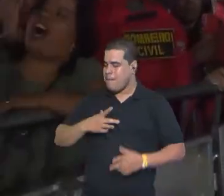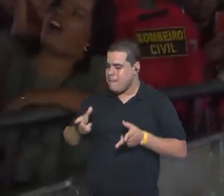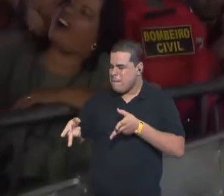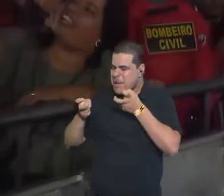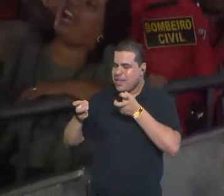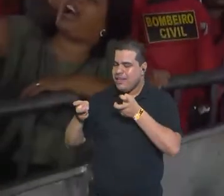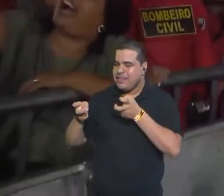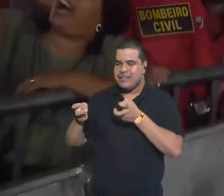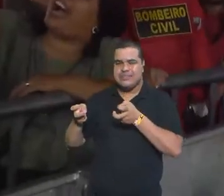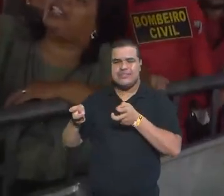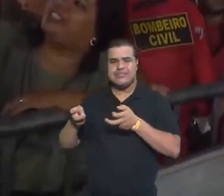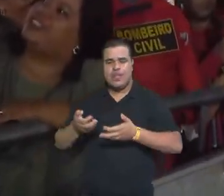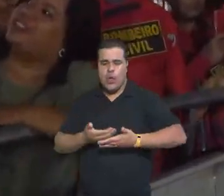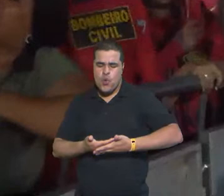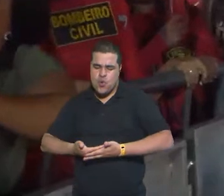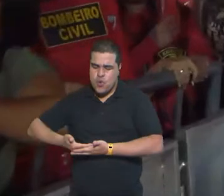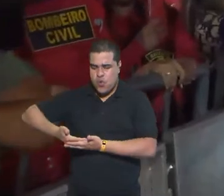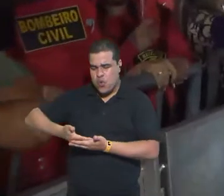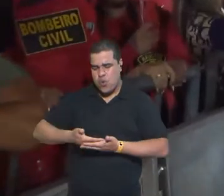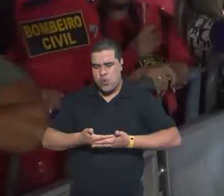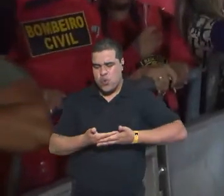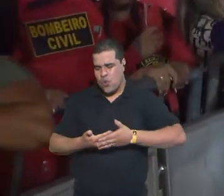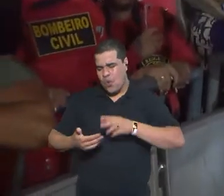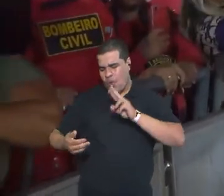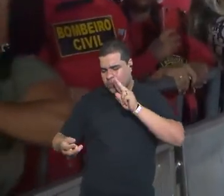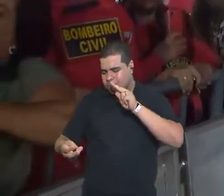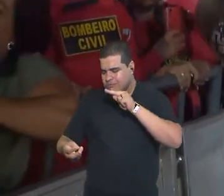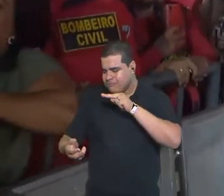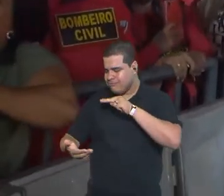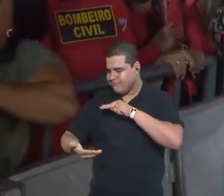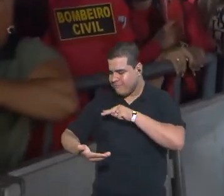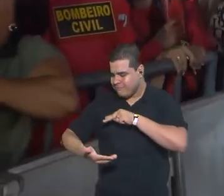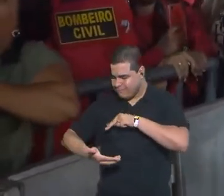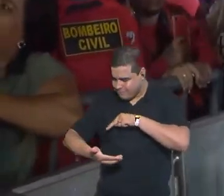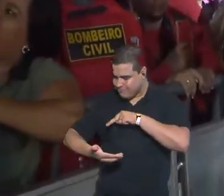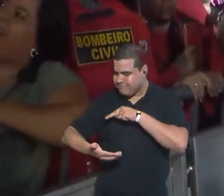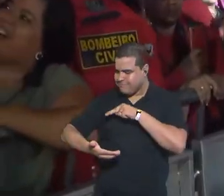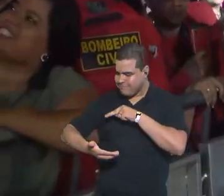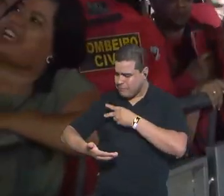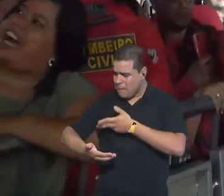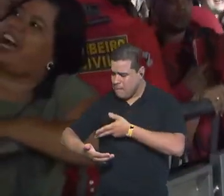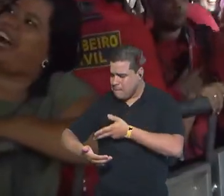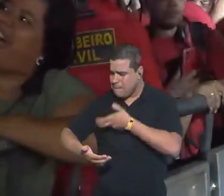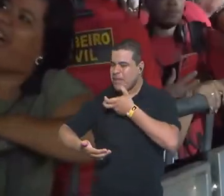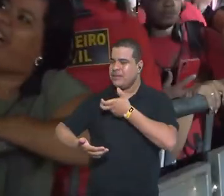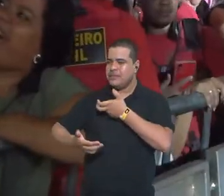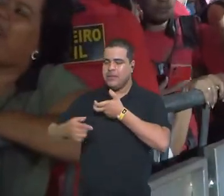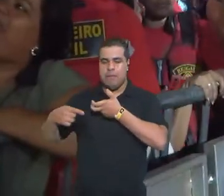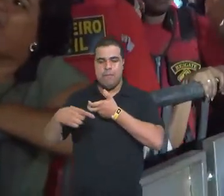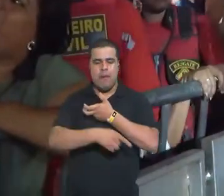é só olhar no olhar de uma criança